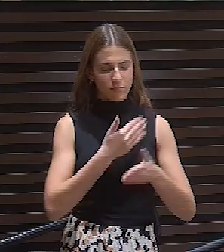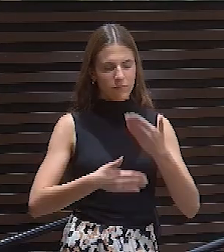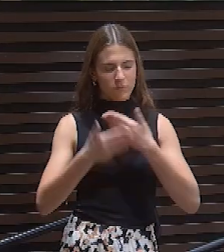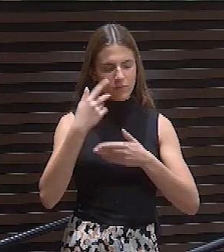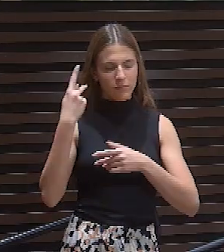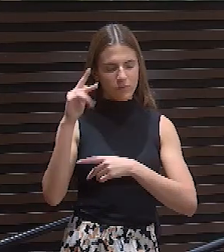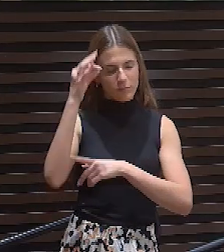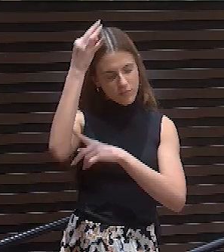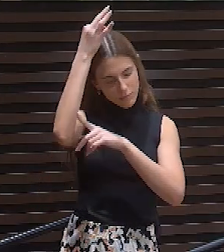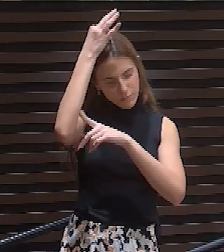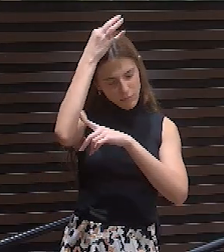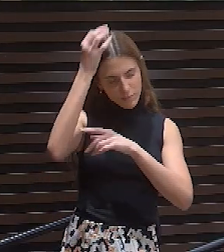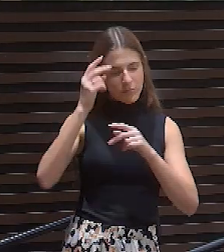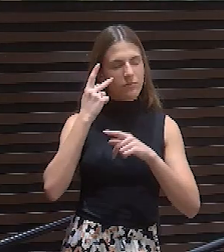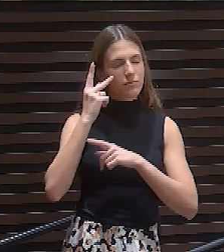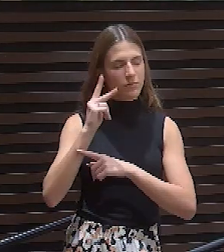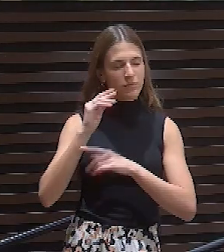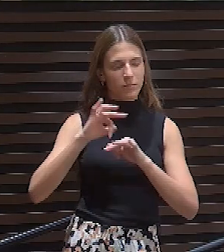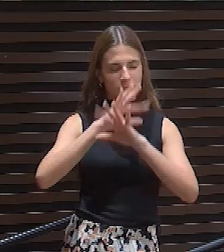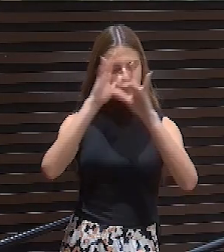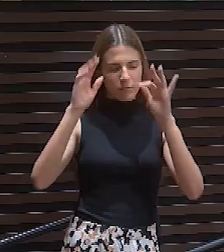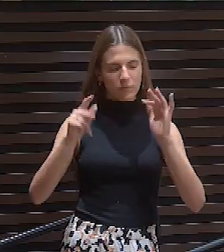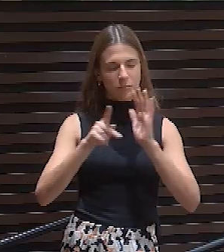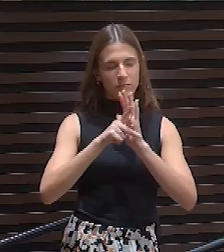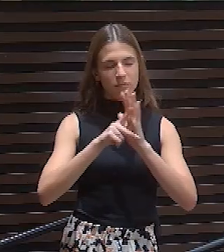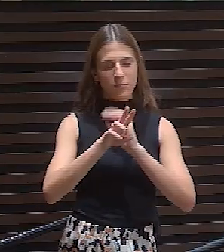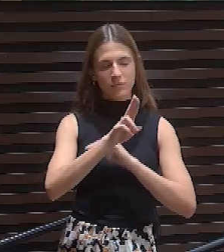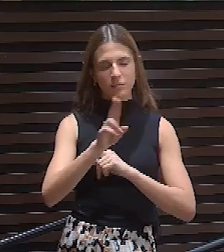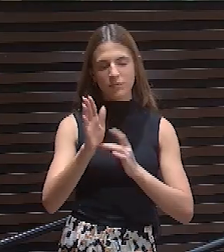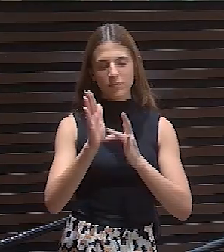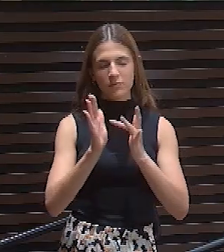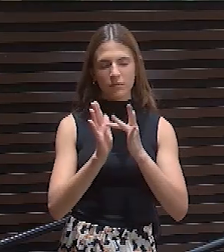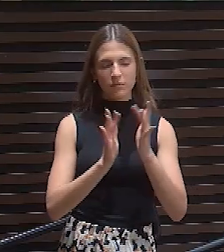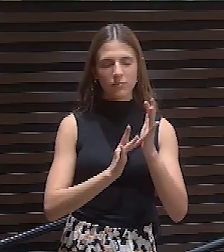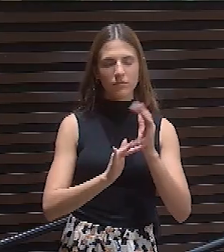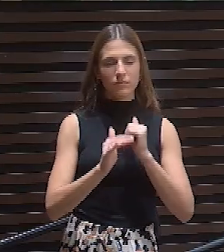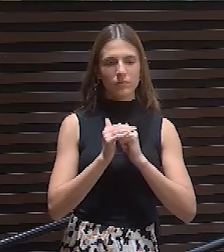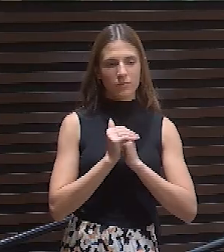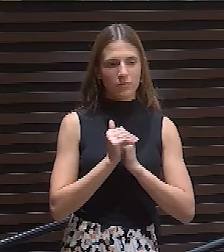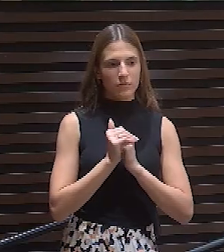para a glória do próprio nome de Jesus. Amém.